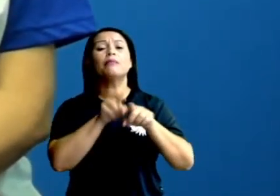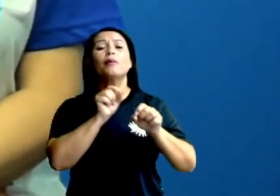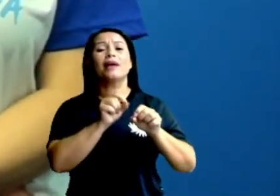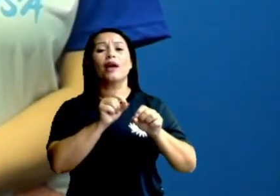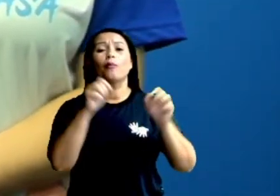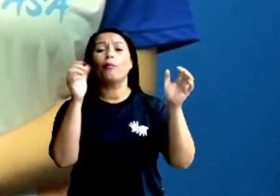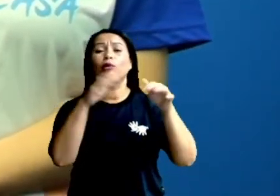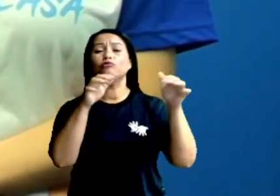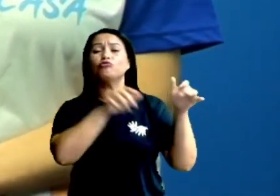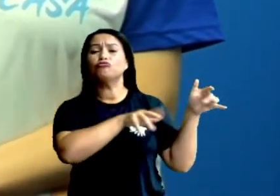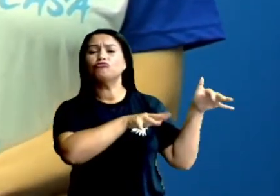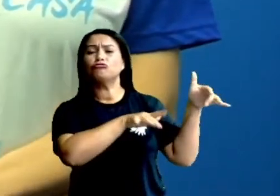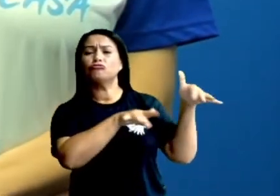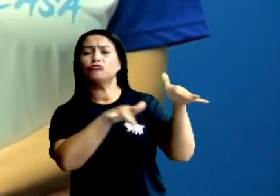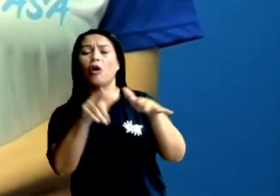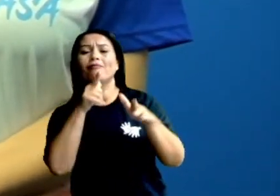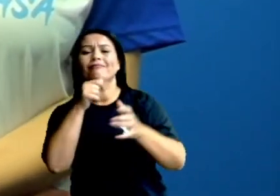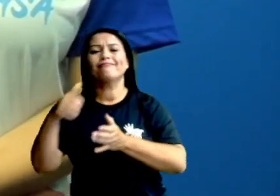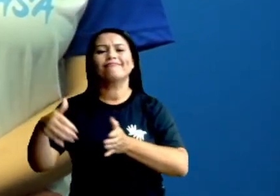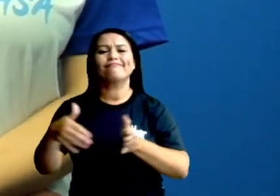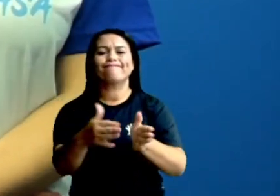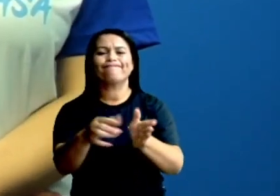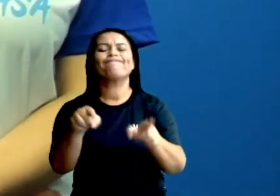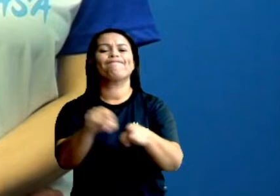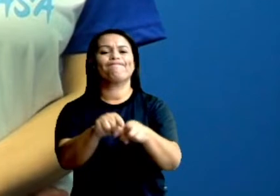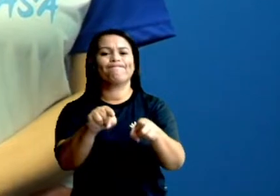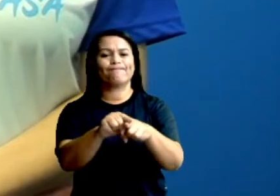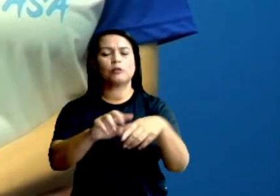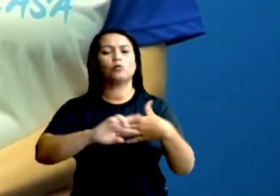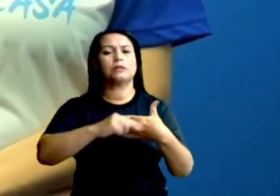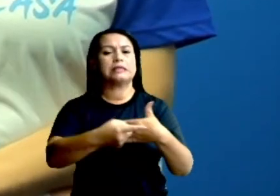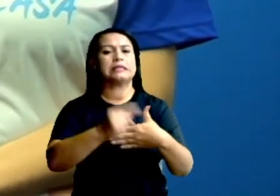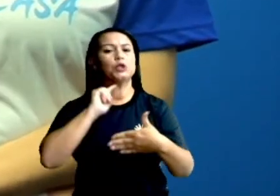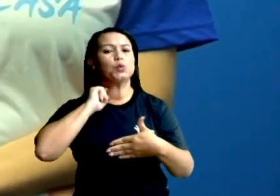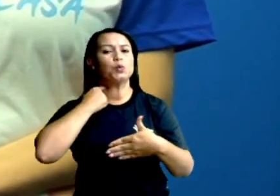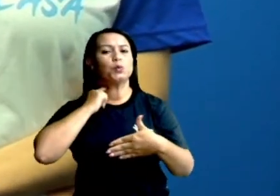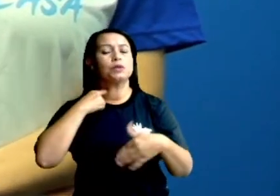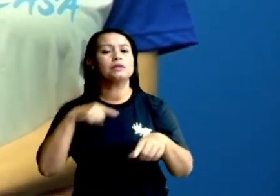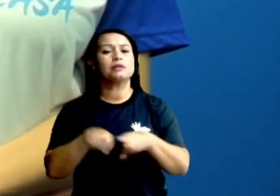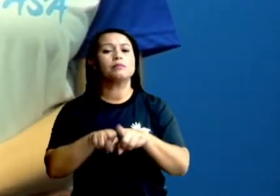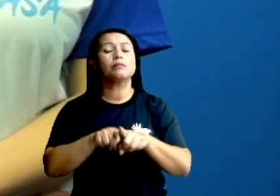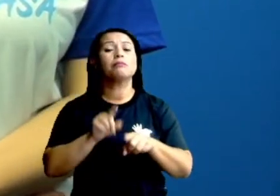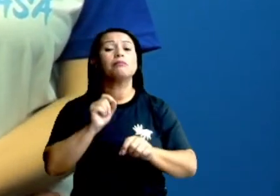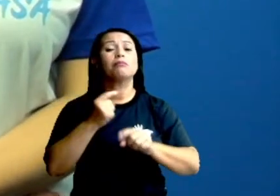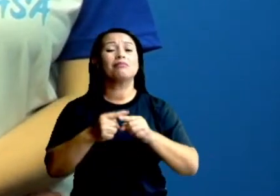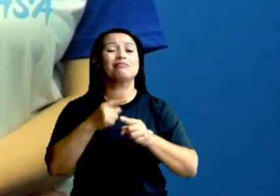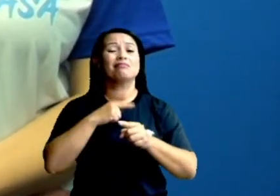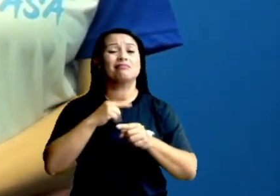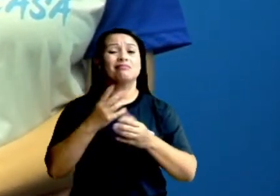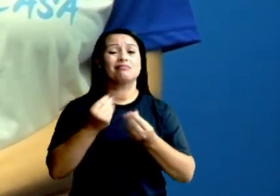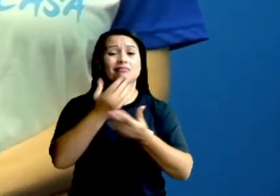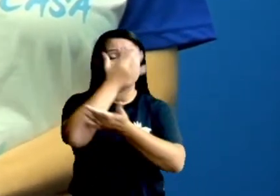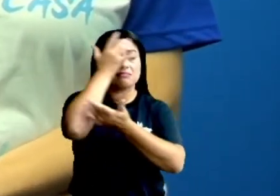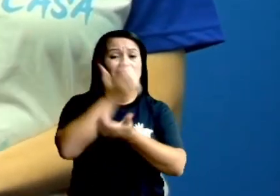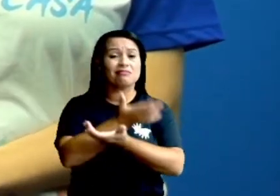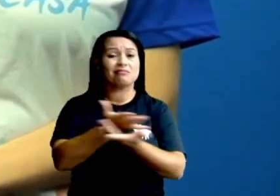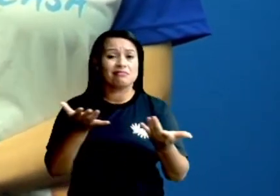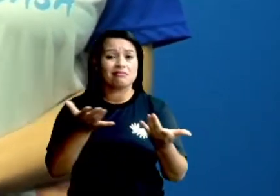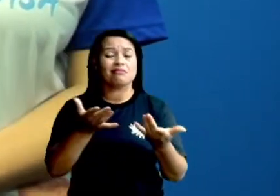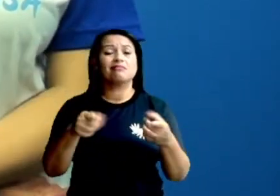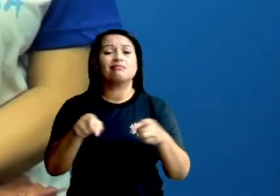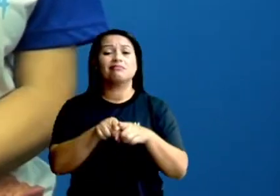freático. A água, consequentemente, também fica poluída. Pelo grande volume de pessoas nessa região,